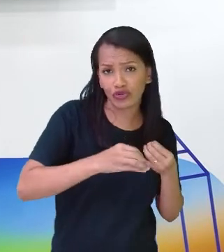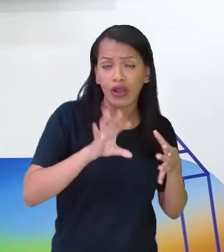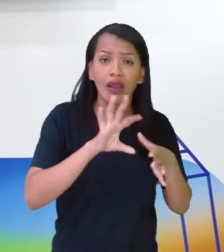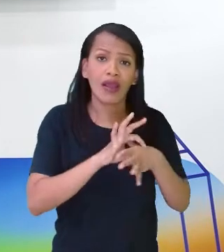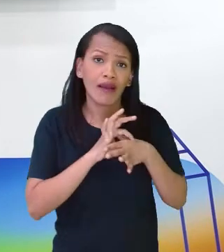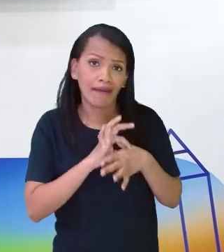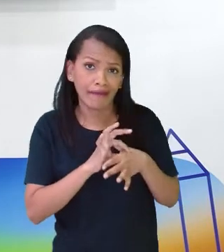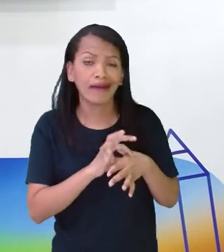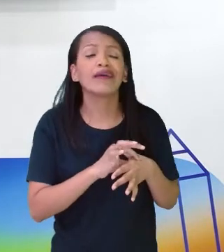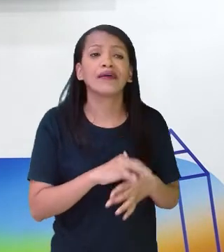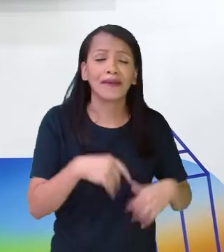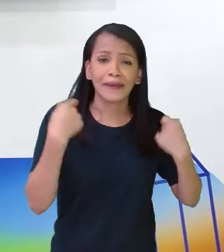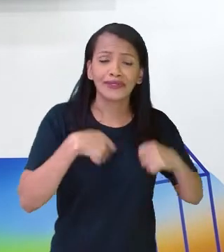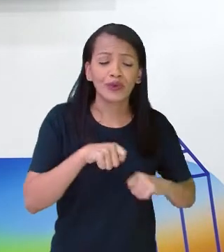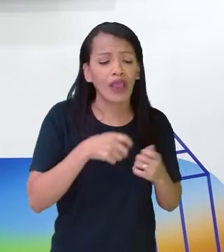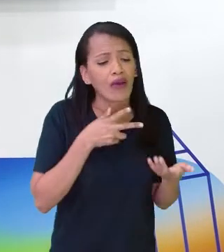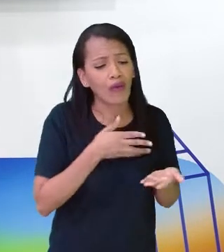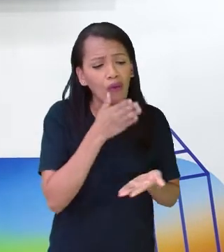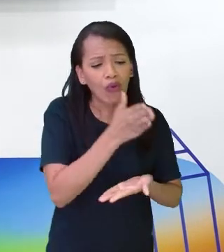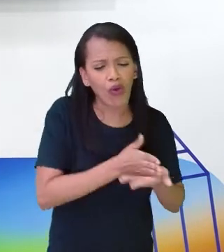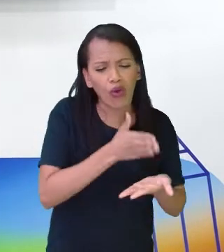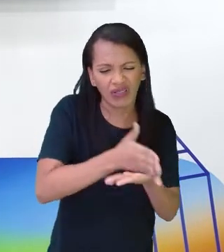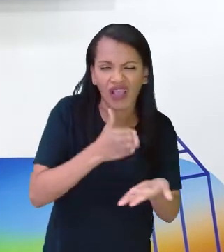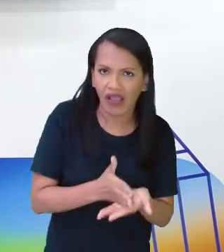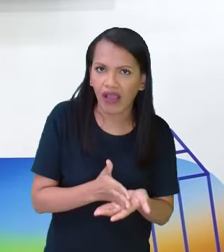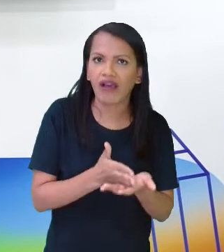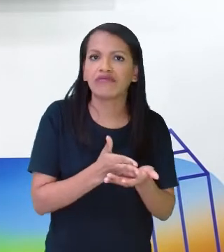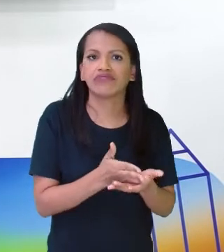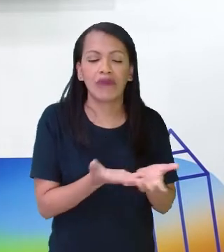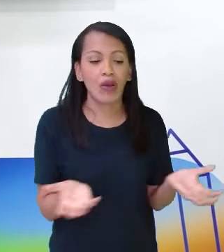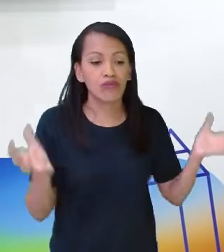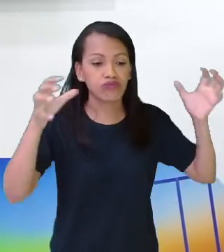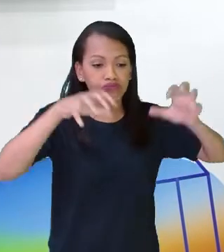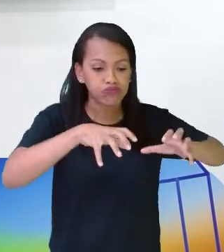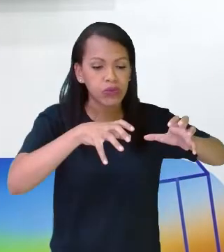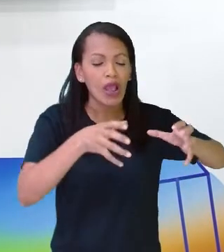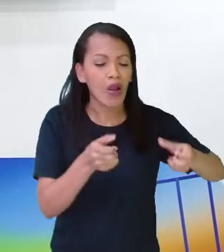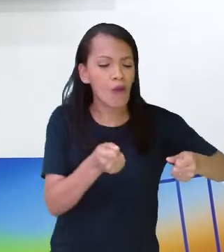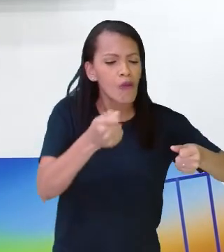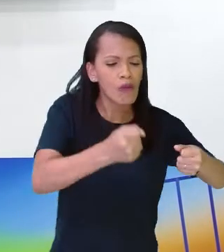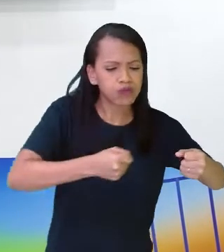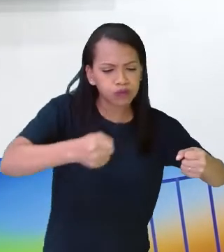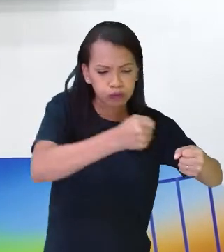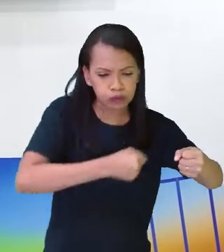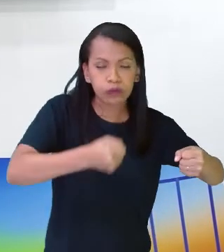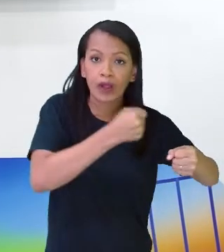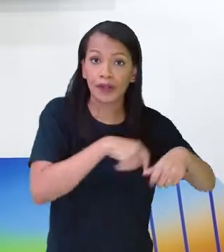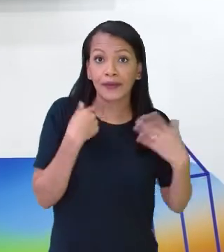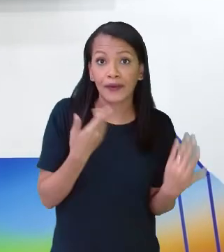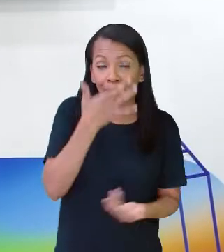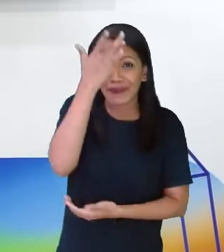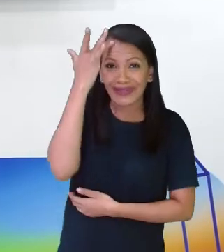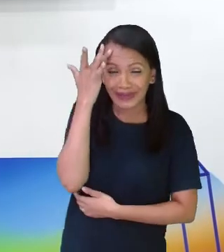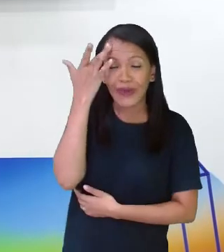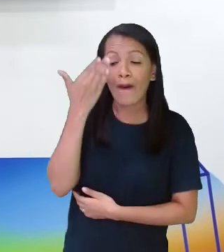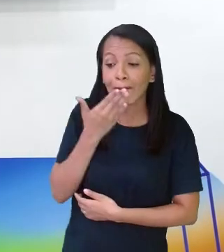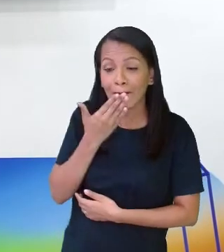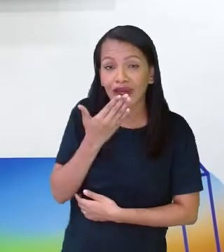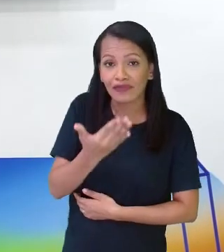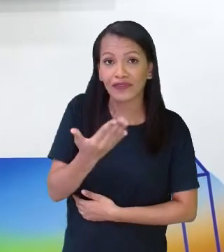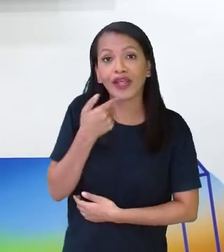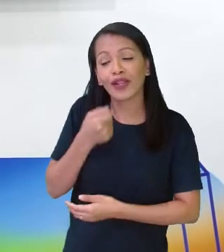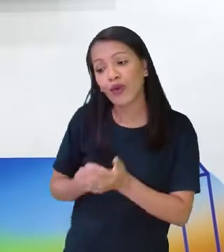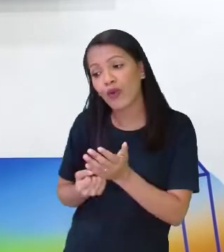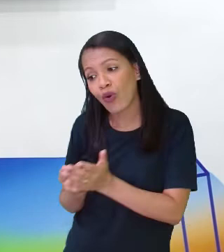carne, a coisa ela tem que ser preparada, cozida. Então às vezes as pessoas preferem comprar aquilo que já está pronto, de